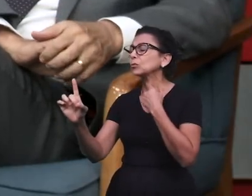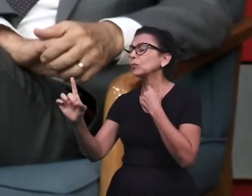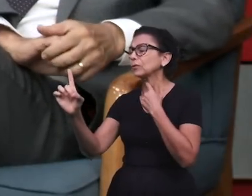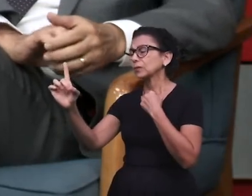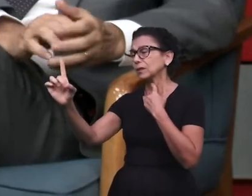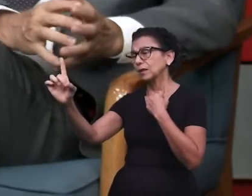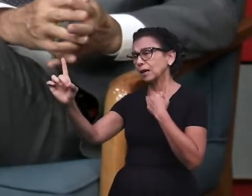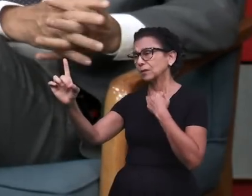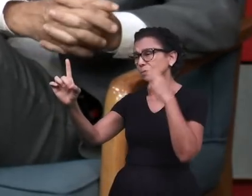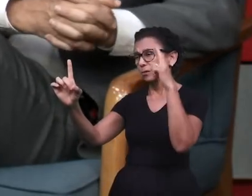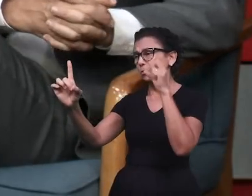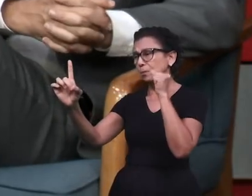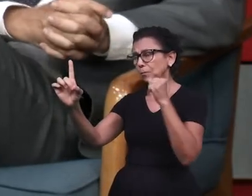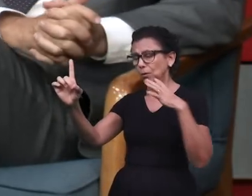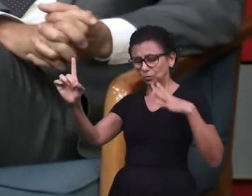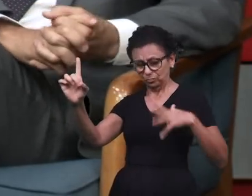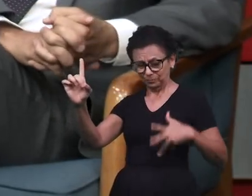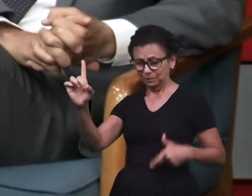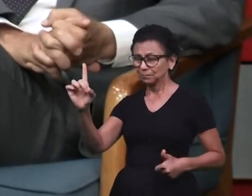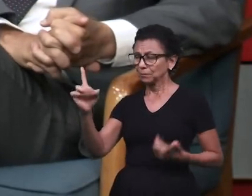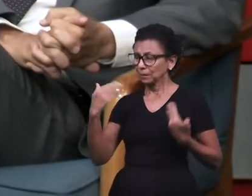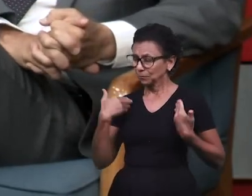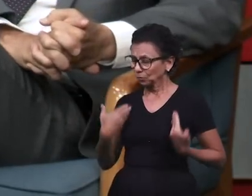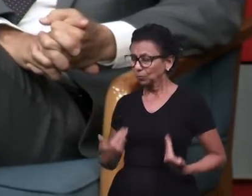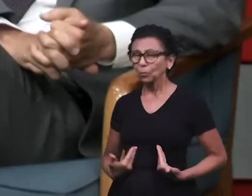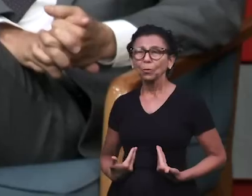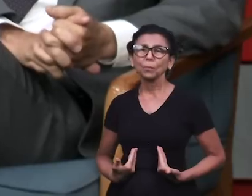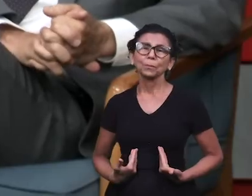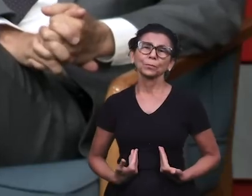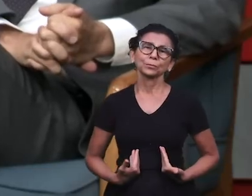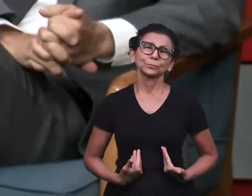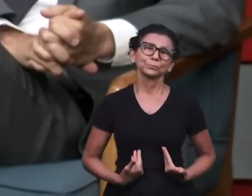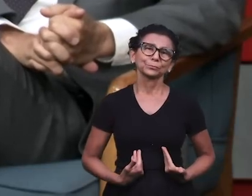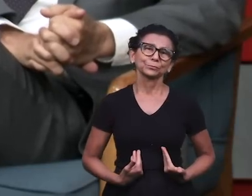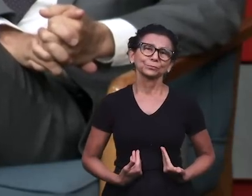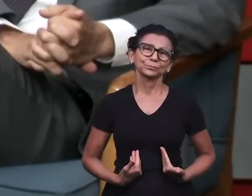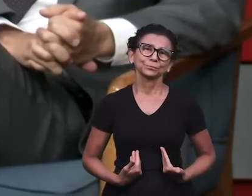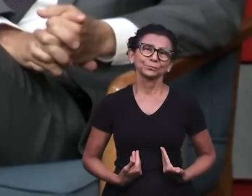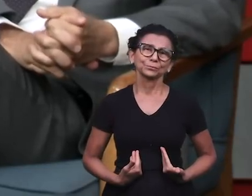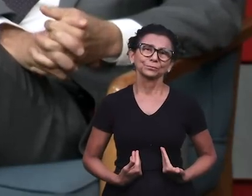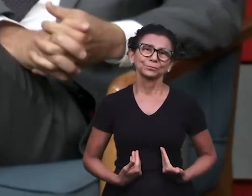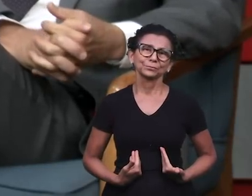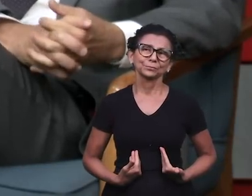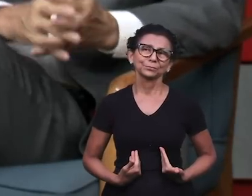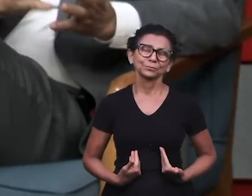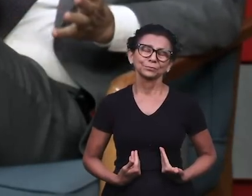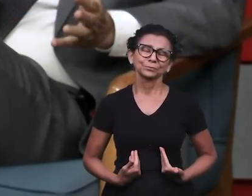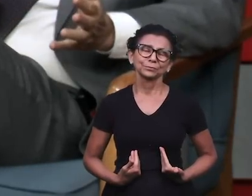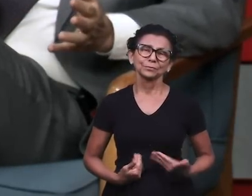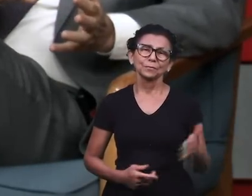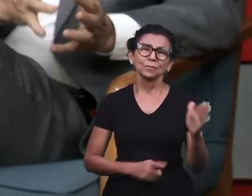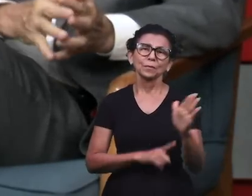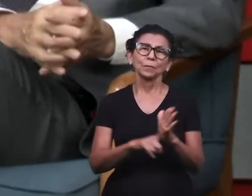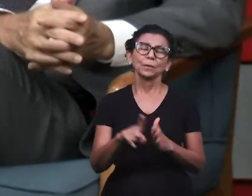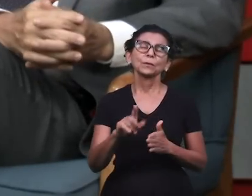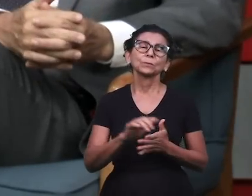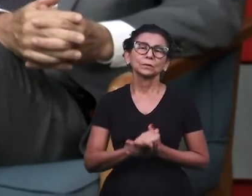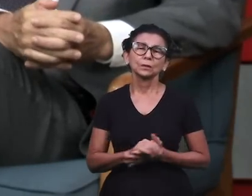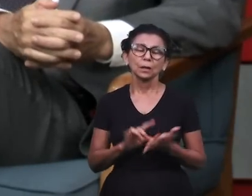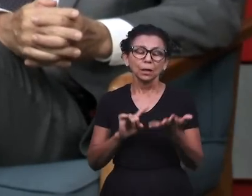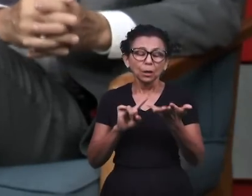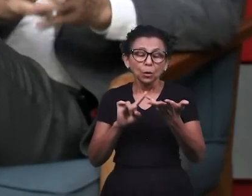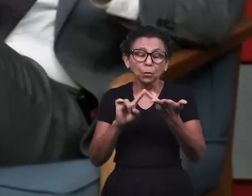limpo. Meus irmãos, quantas vezes Deus operou, você vê isso na